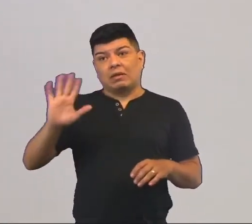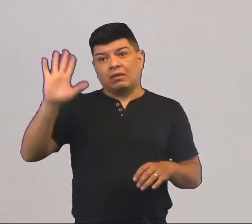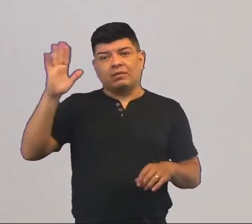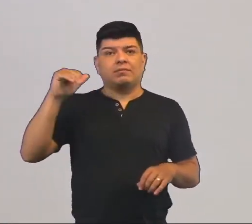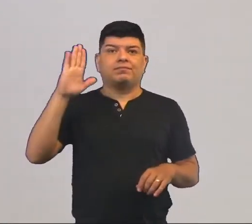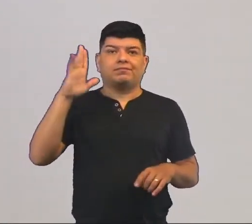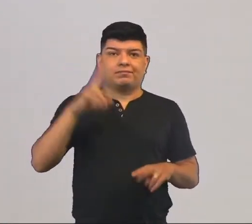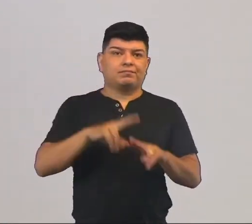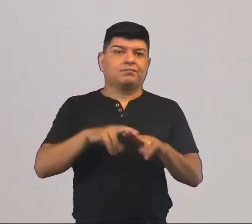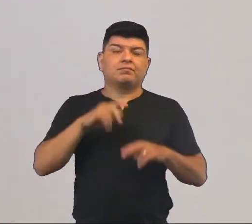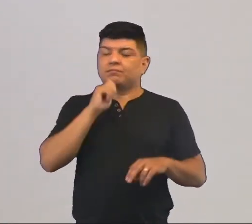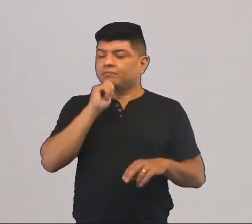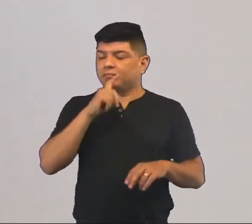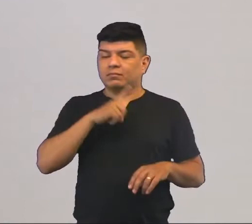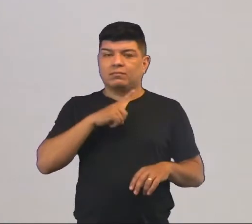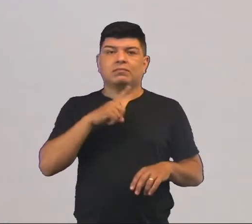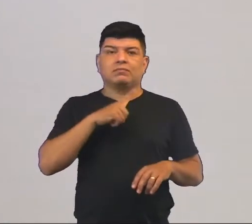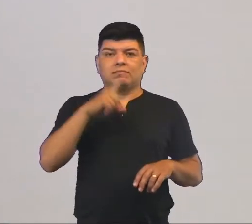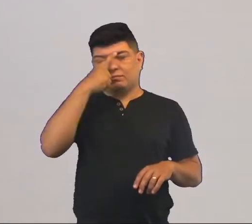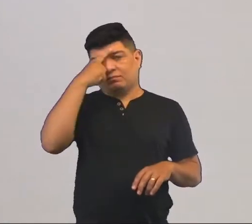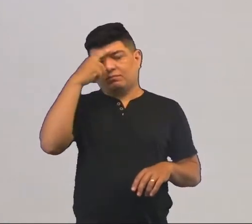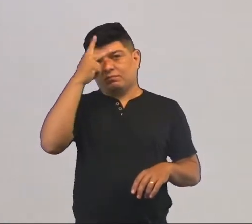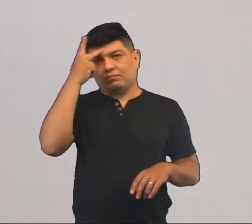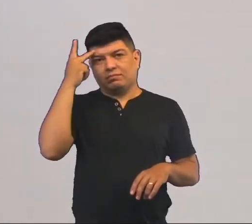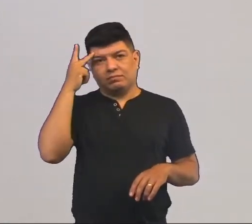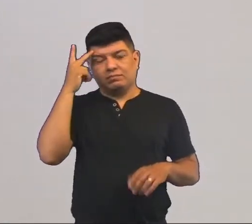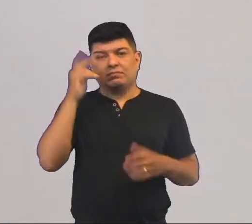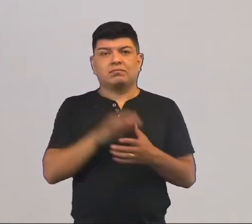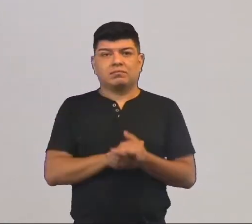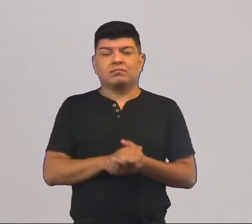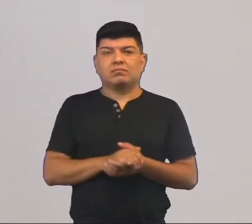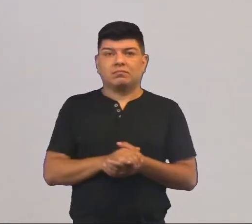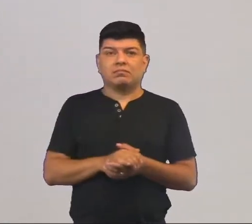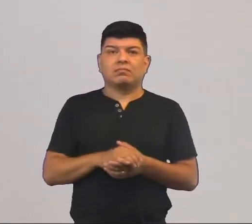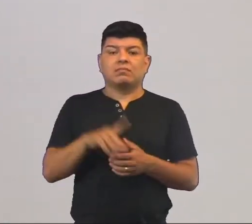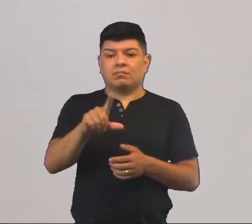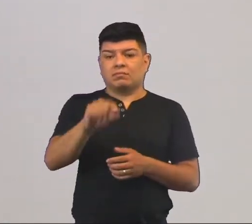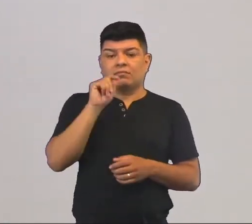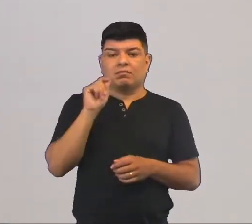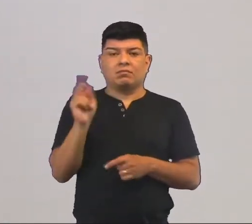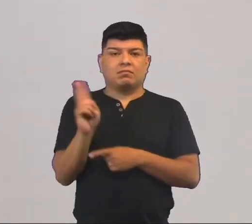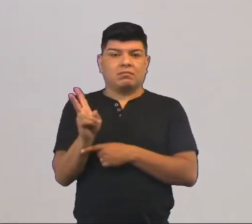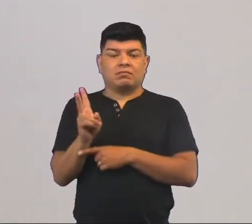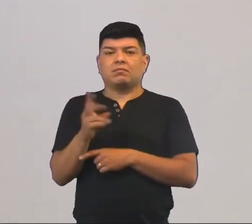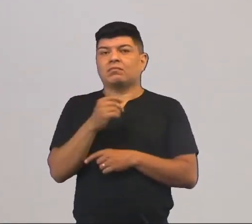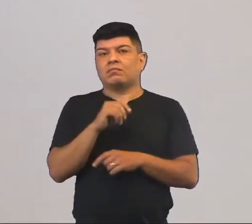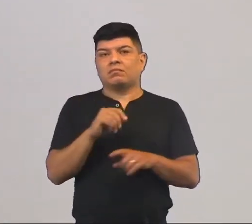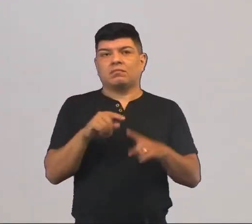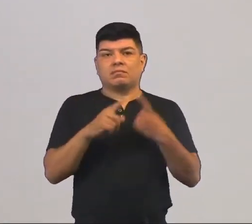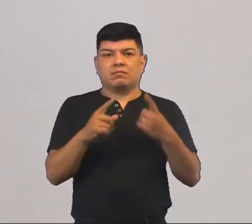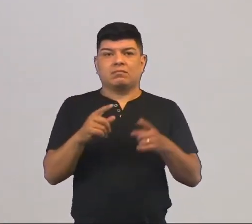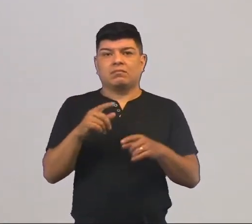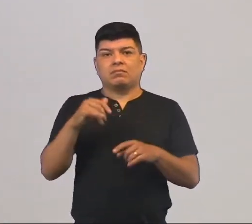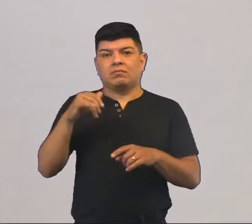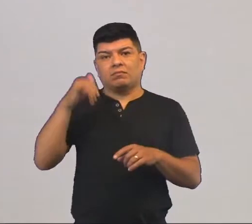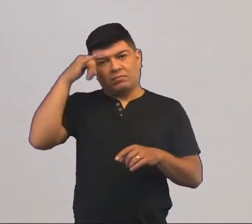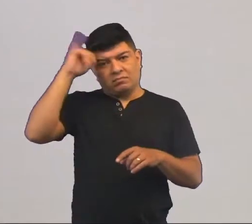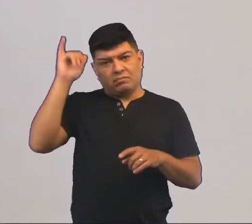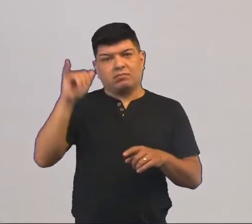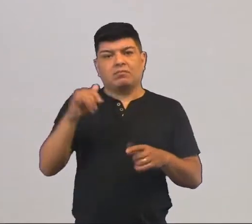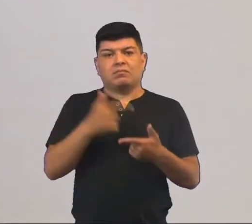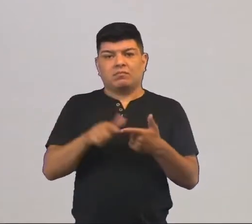maior. Então ainda existe pessoas, né, grandes produtores que preferem o agrotóxico no combate às pragas do